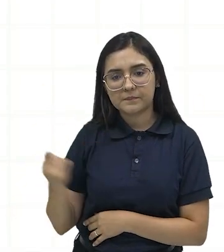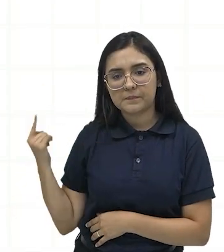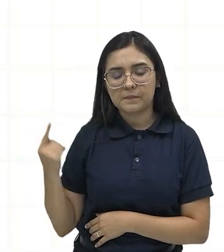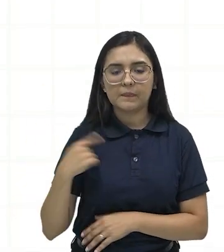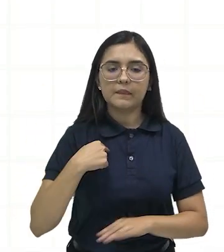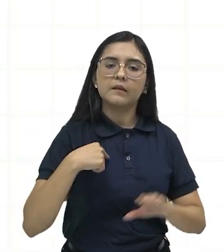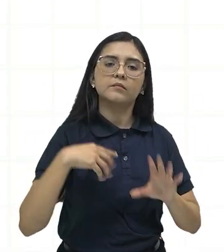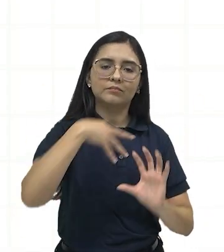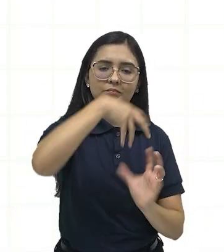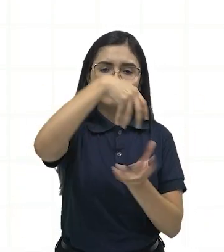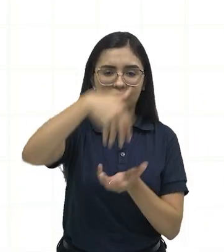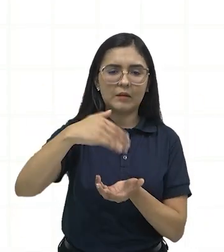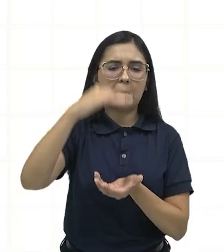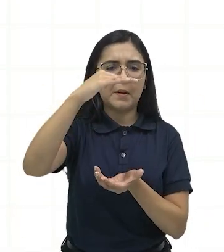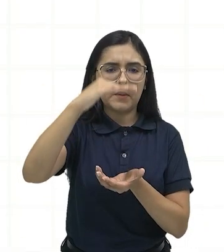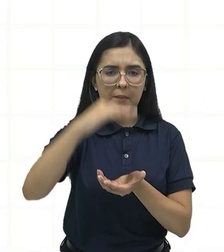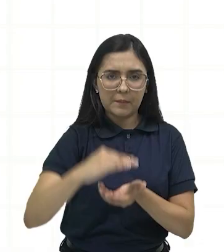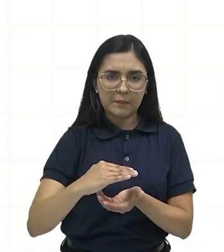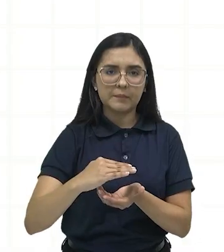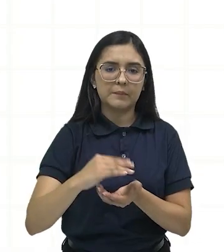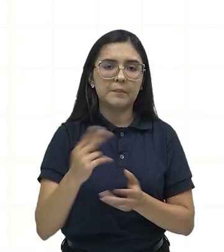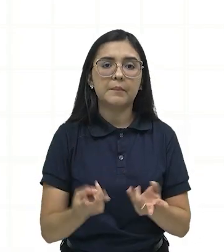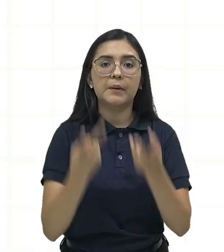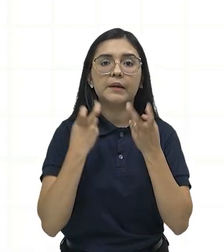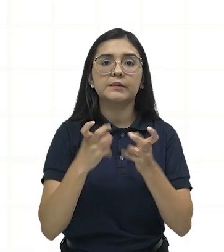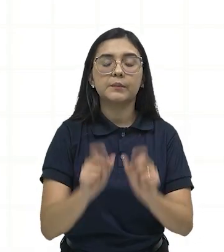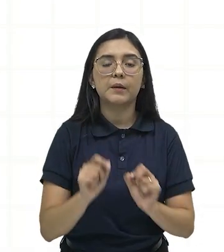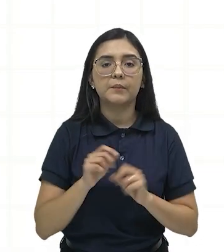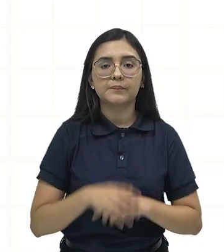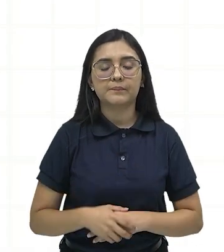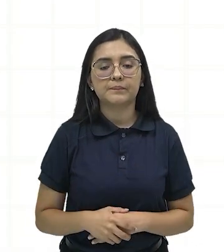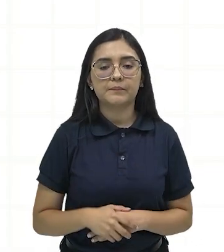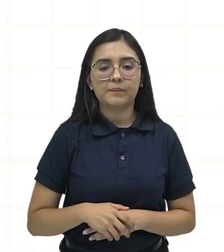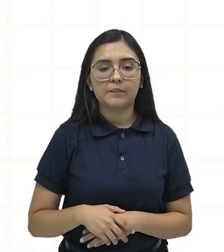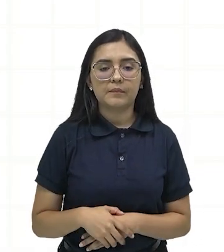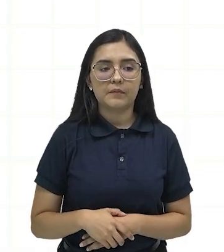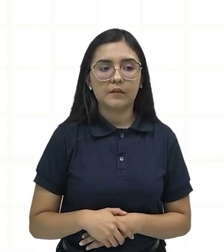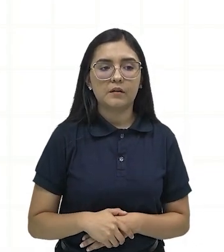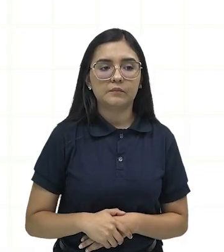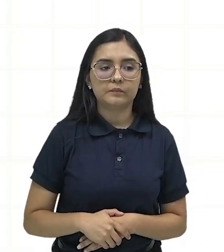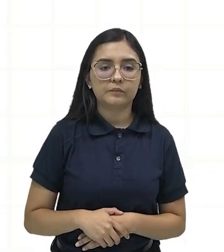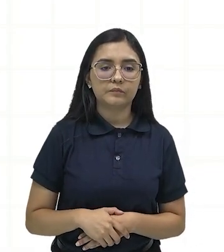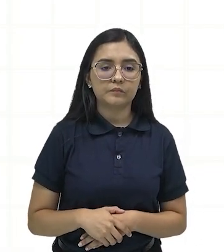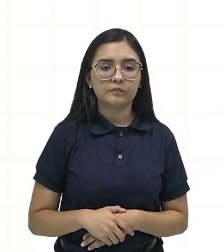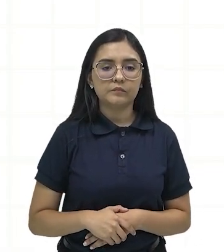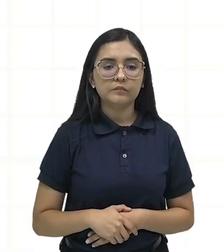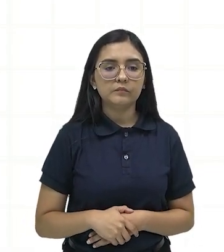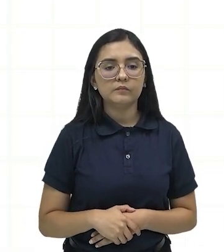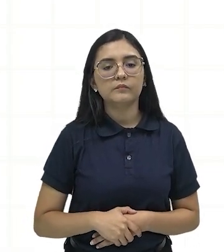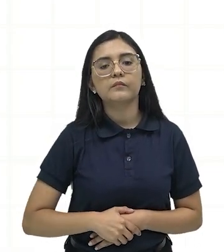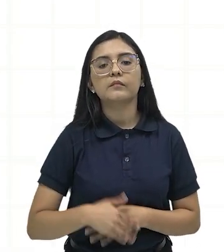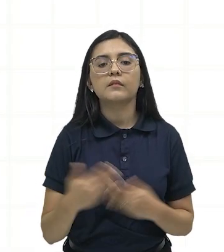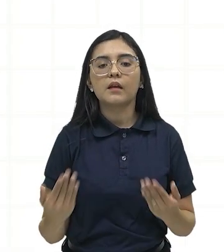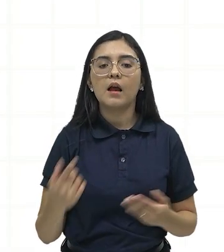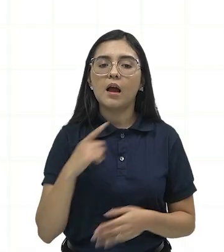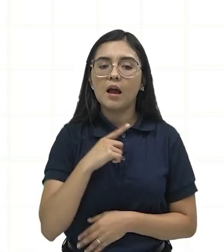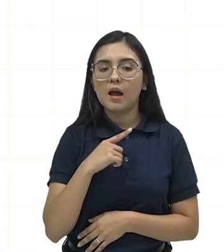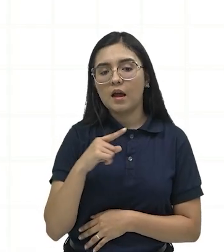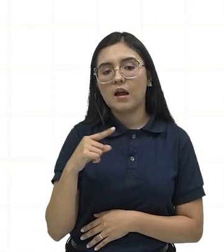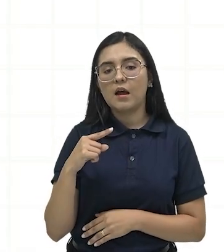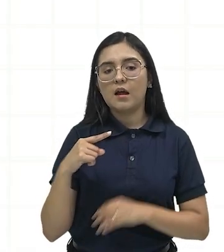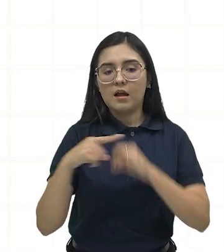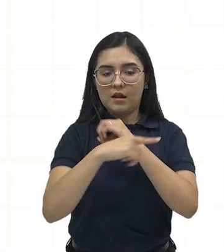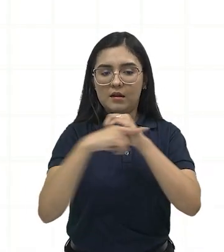onde a gente pode ver bem, né? E percebam que a zona tropical, ela tem